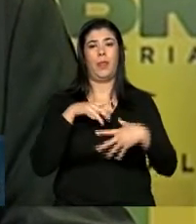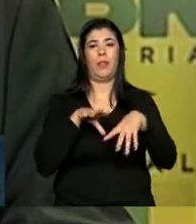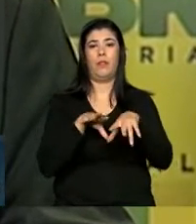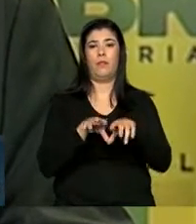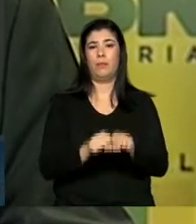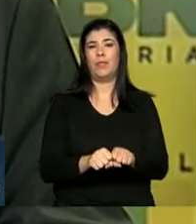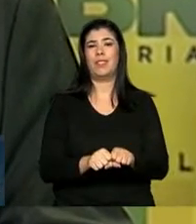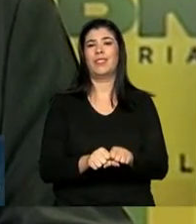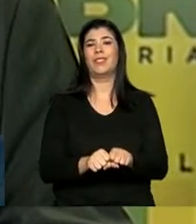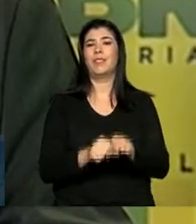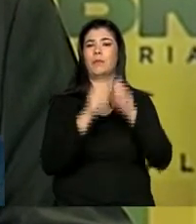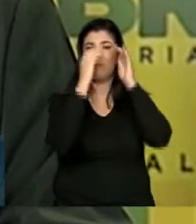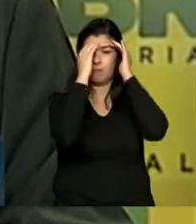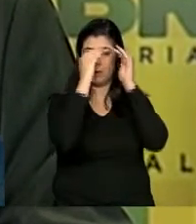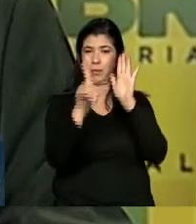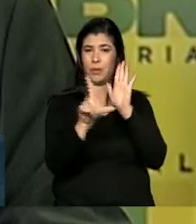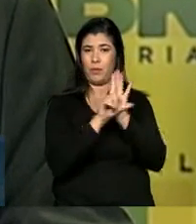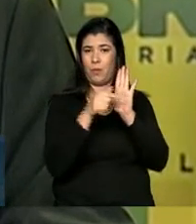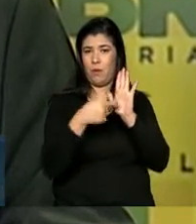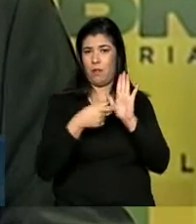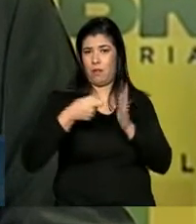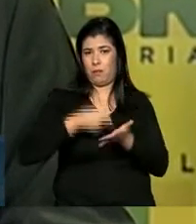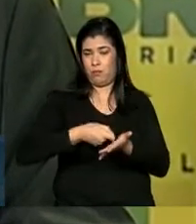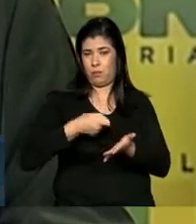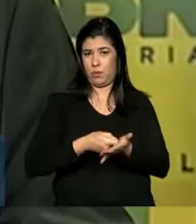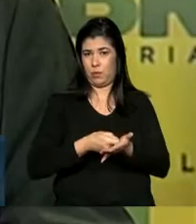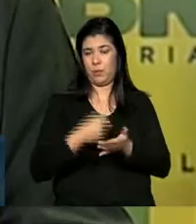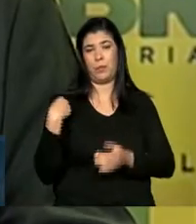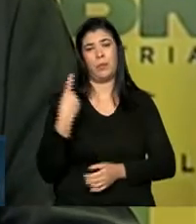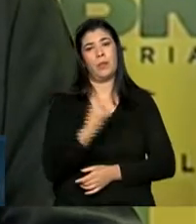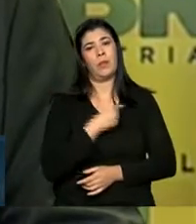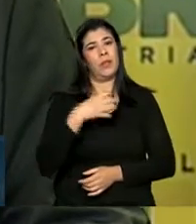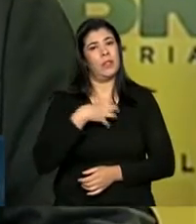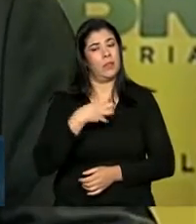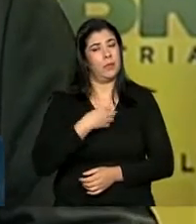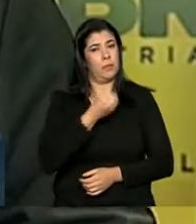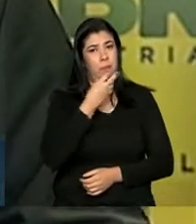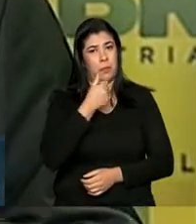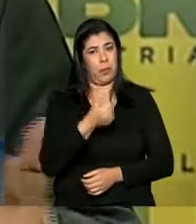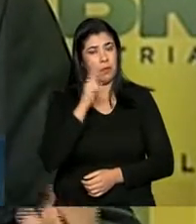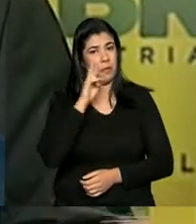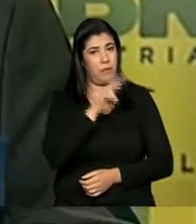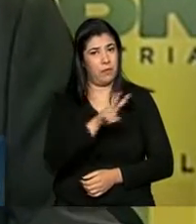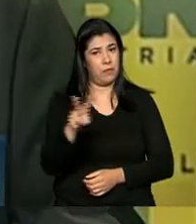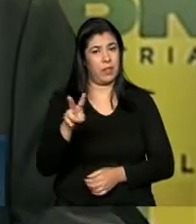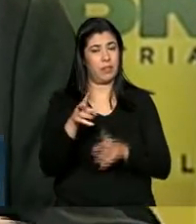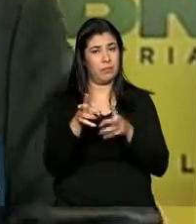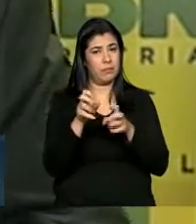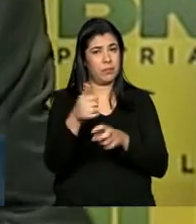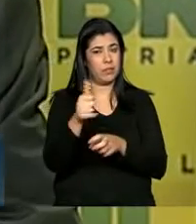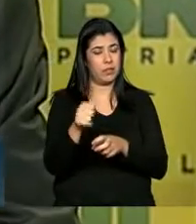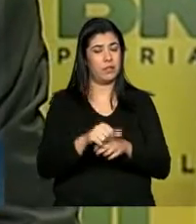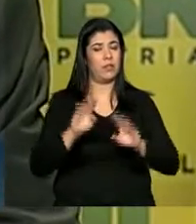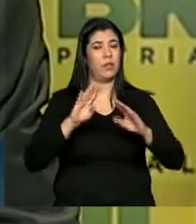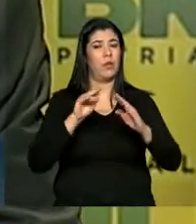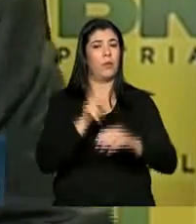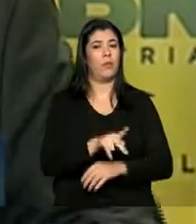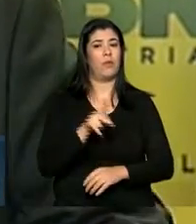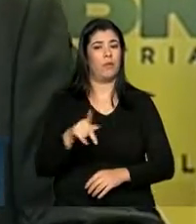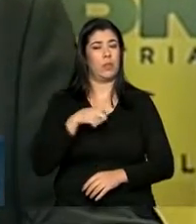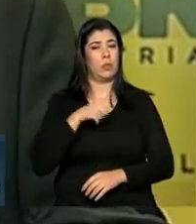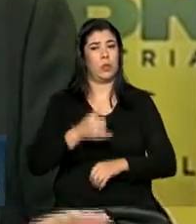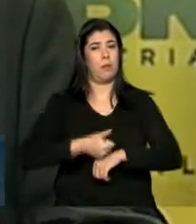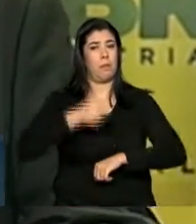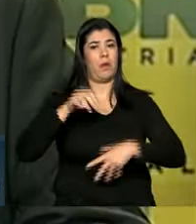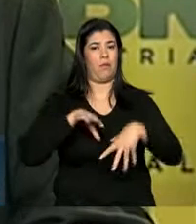lei exige. E é, para nós, motivo de satisfação verificar. As escolas cujos professores são mais bem formados,